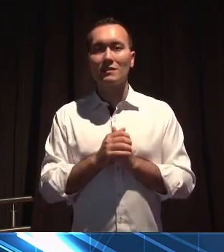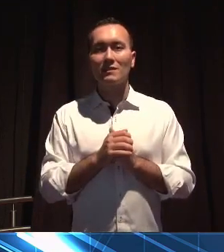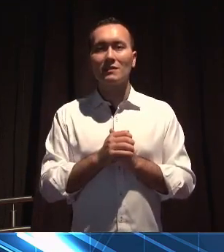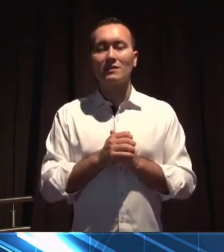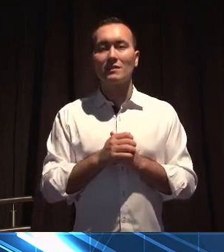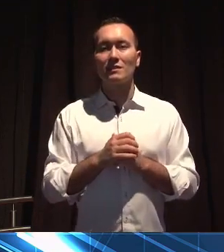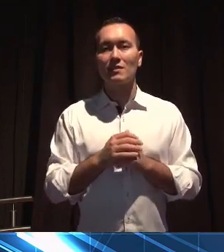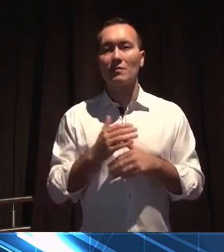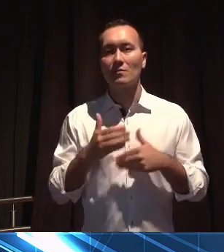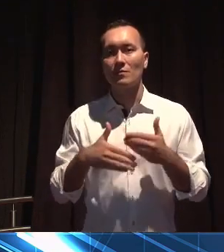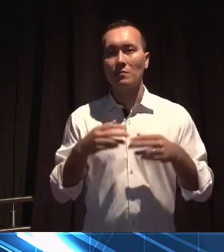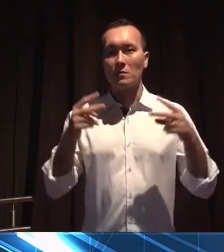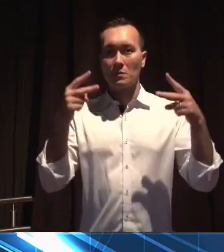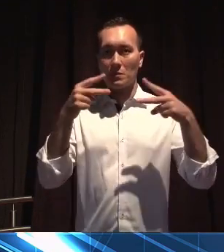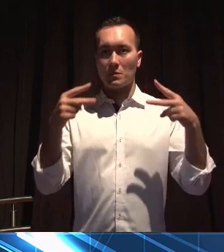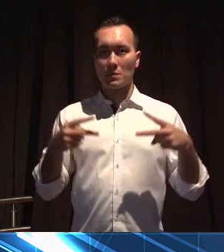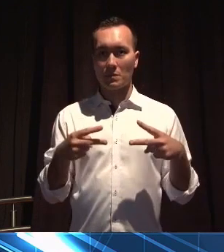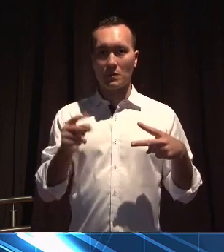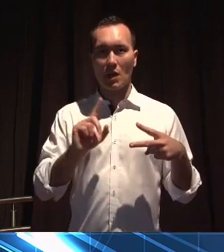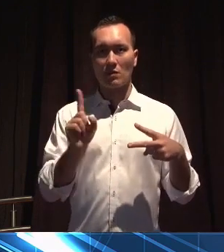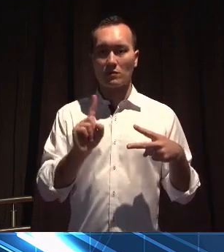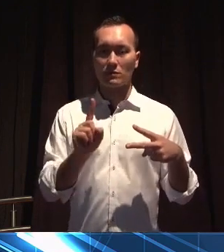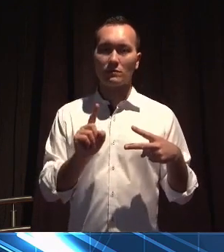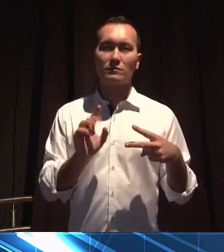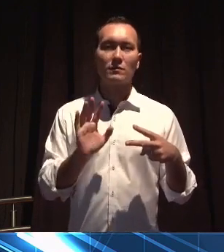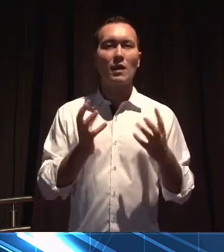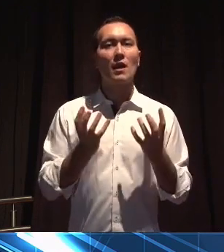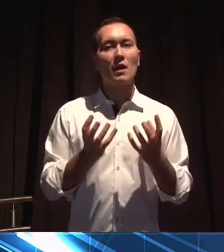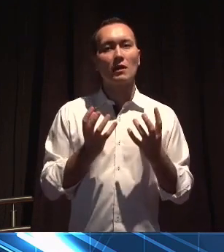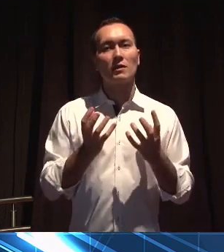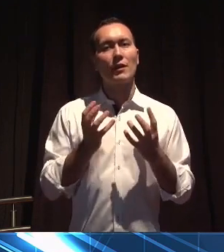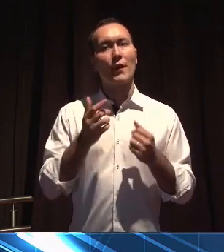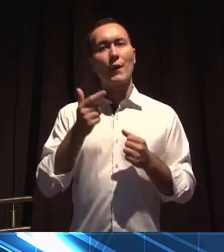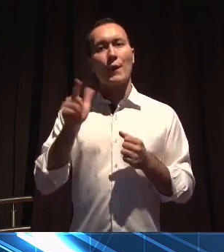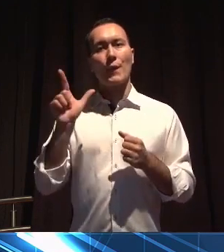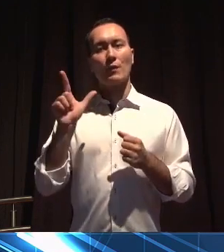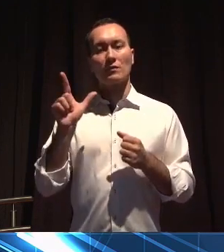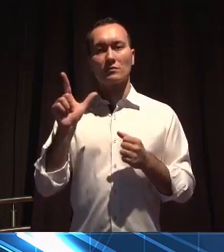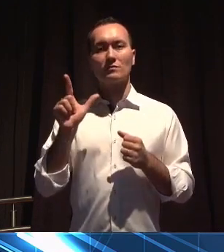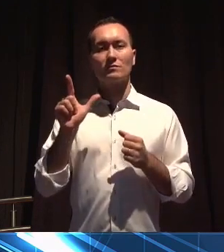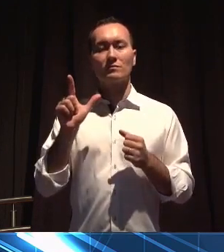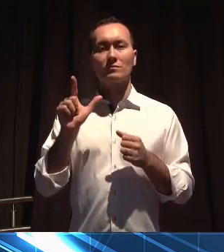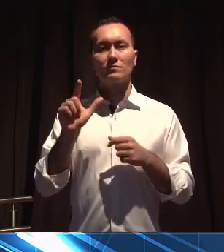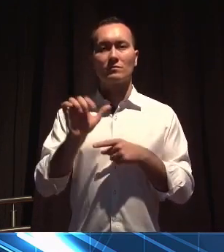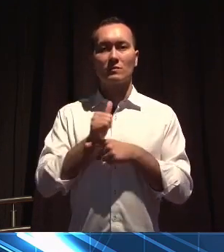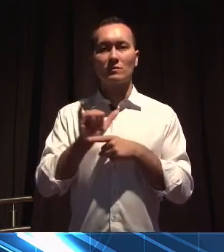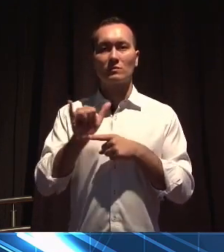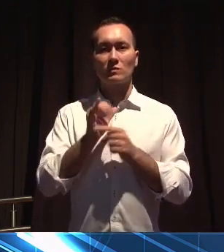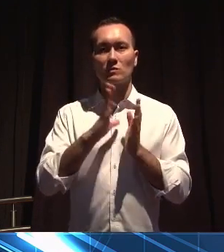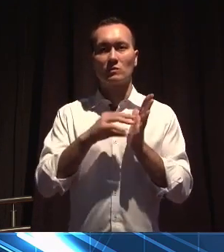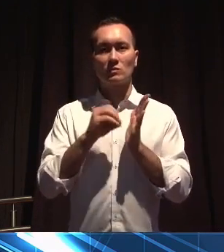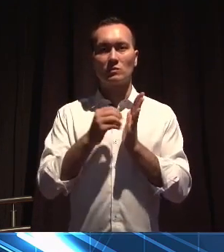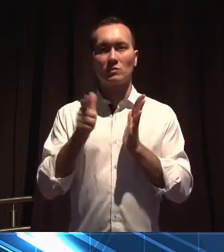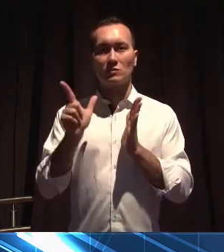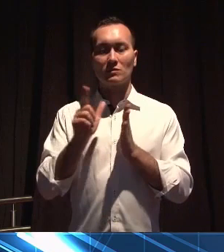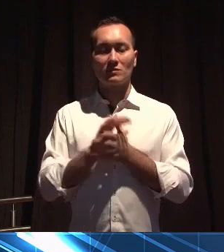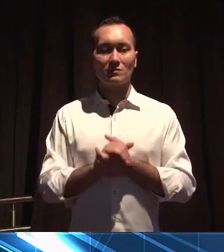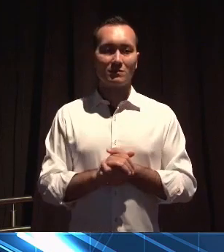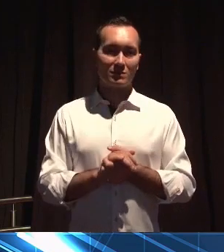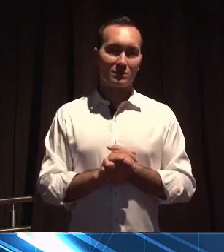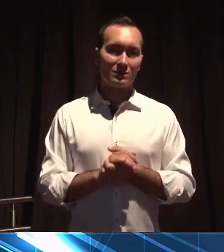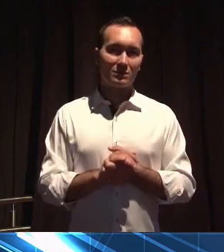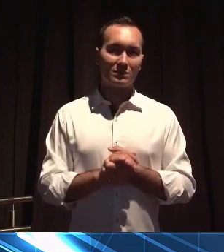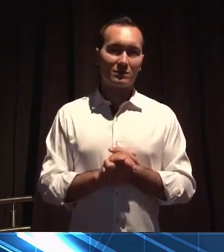eu posso lançar um lança Exception mau sinal eu tô implementando uma interface pela metade né então